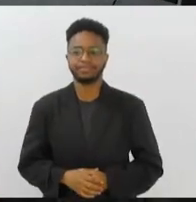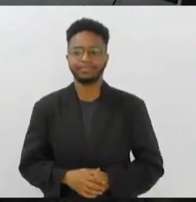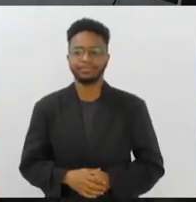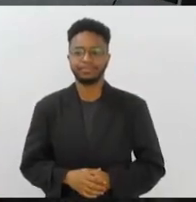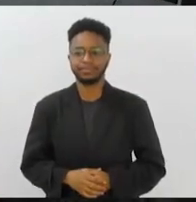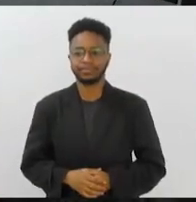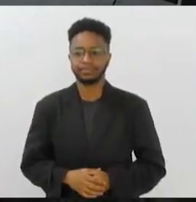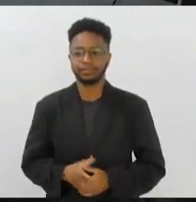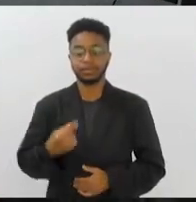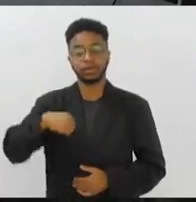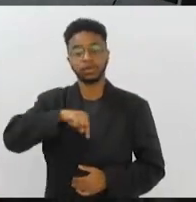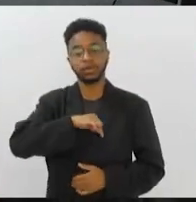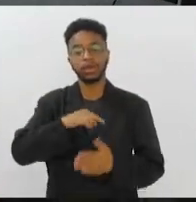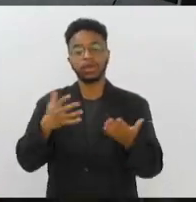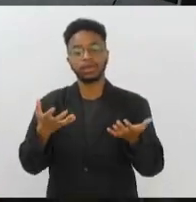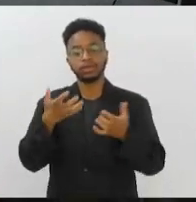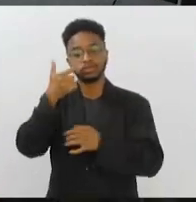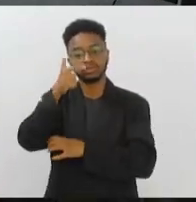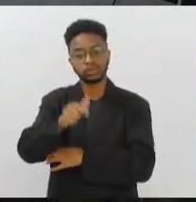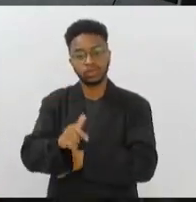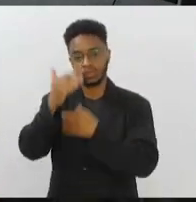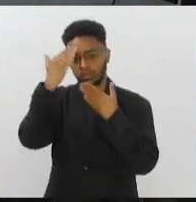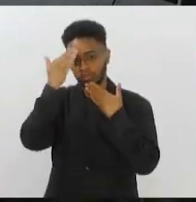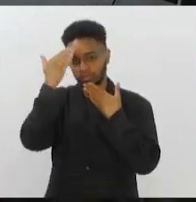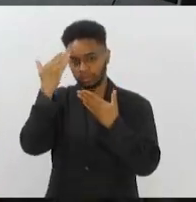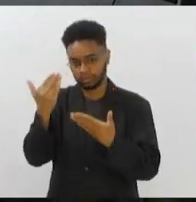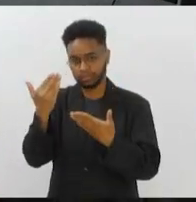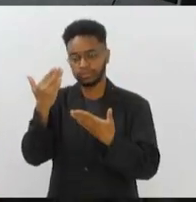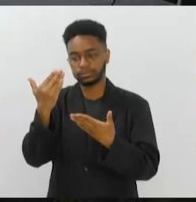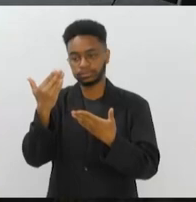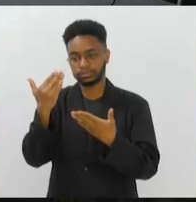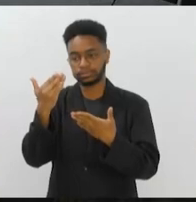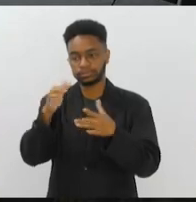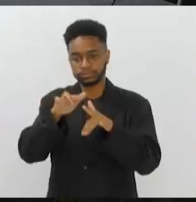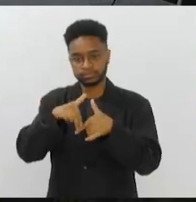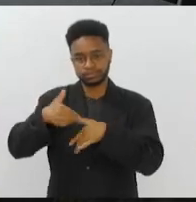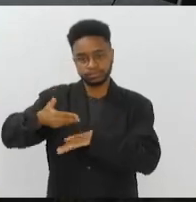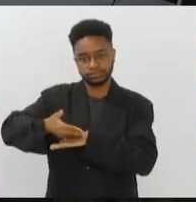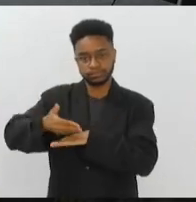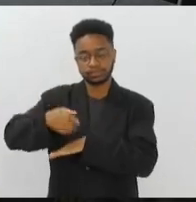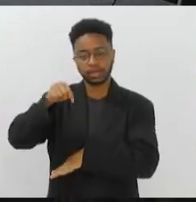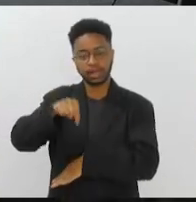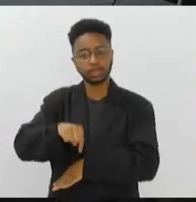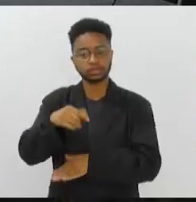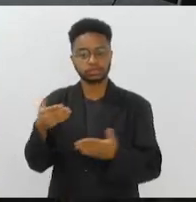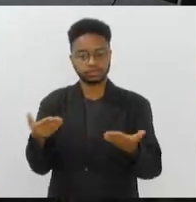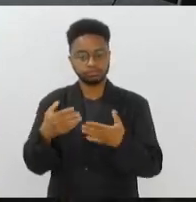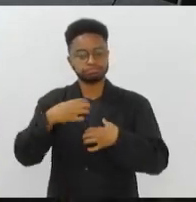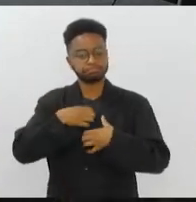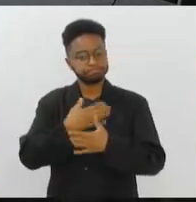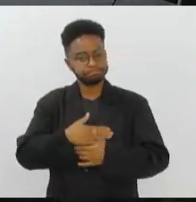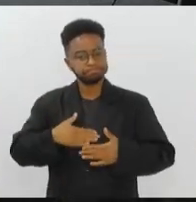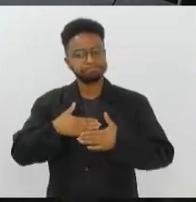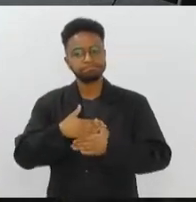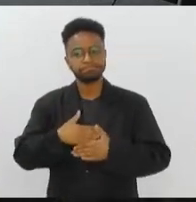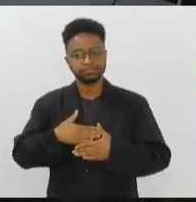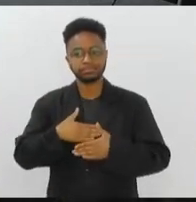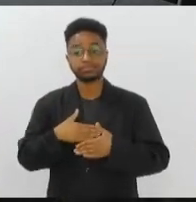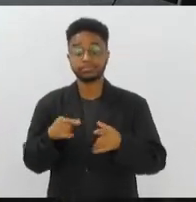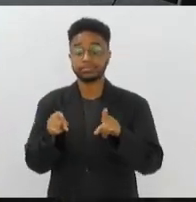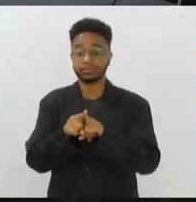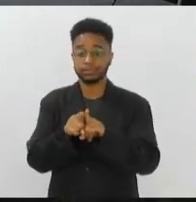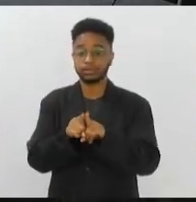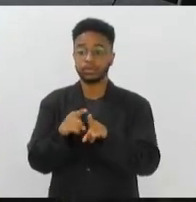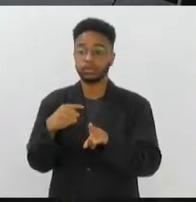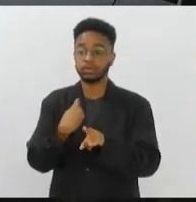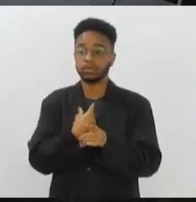A gente queria mais uma vez agradecer por poder estar aqui hoje, é uma satisfação imensa. E a gente queria